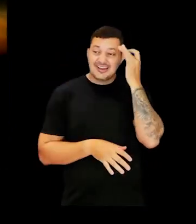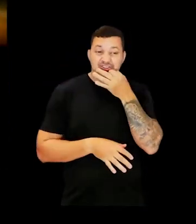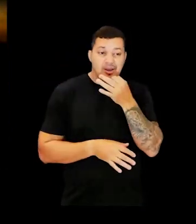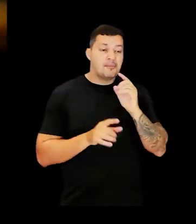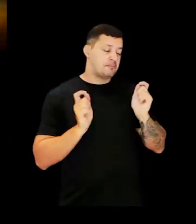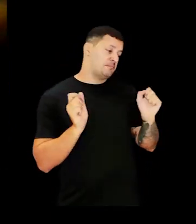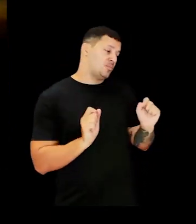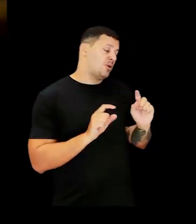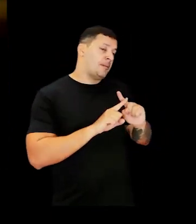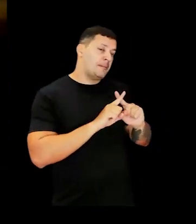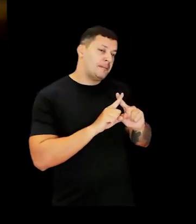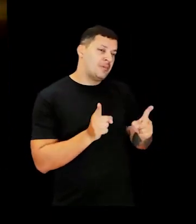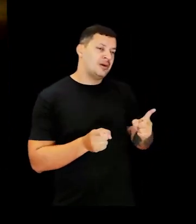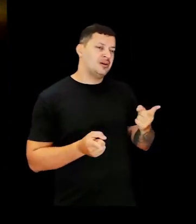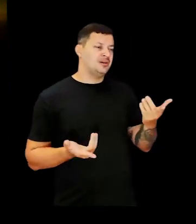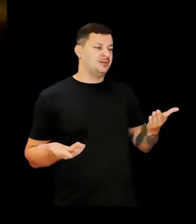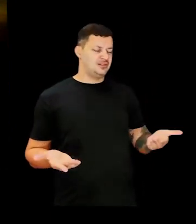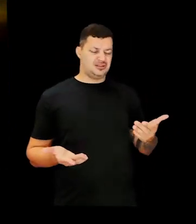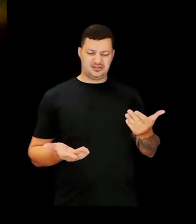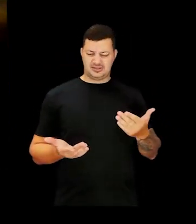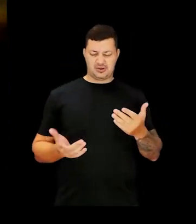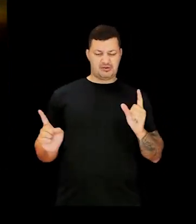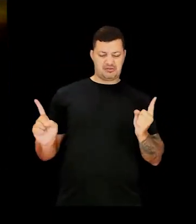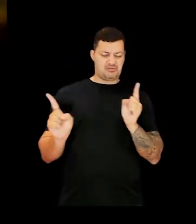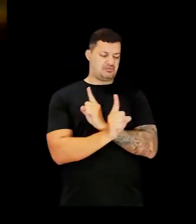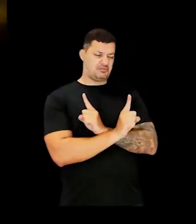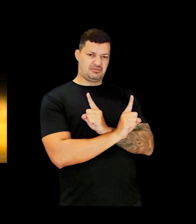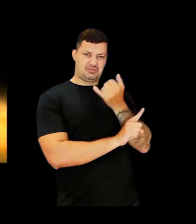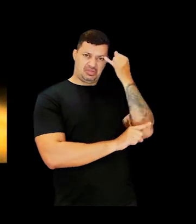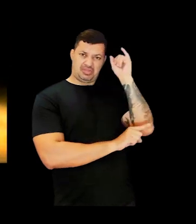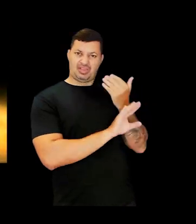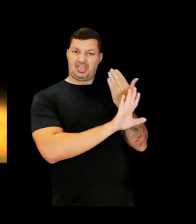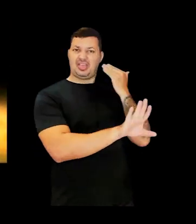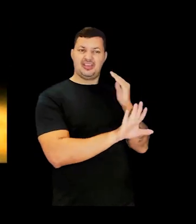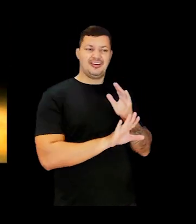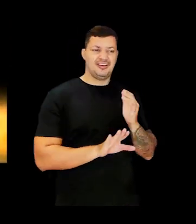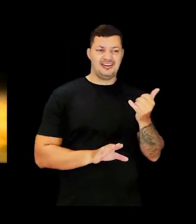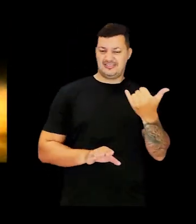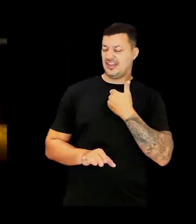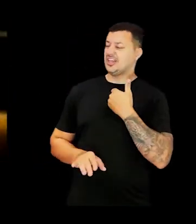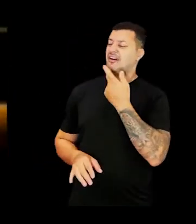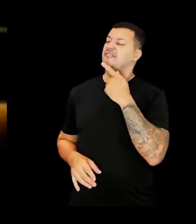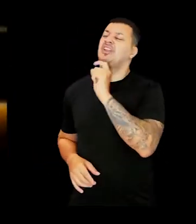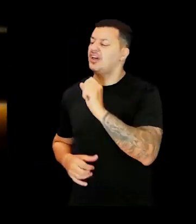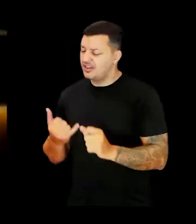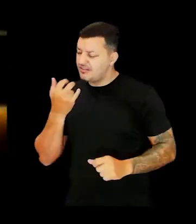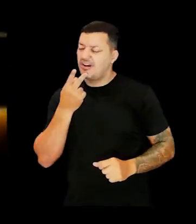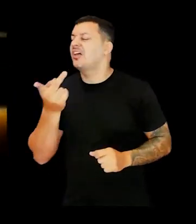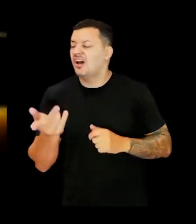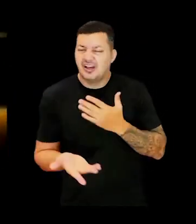acha? Pode até ser. Mas força para que Maria não cruze o meu caminho. Diga, pai. Diga, pessoal,